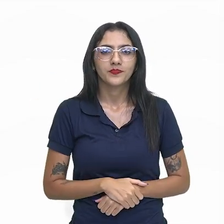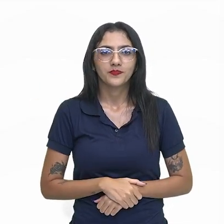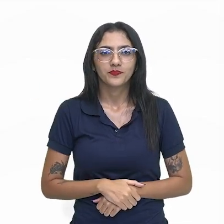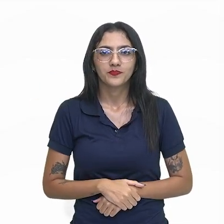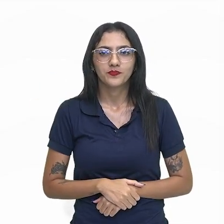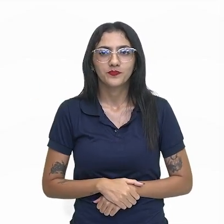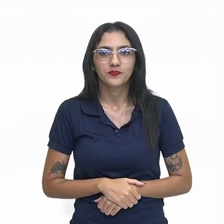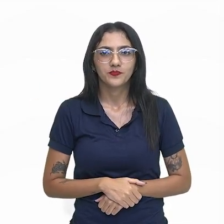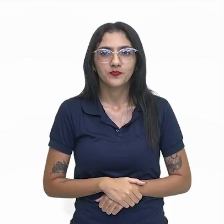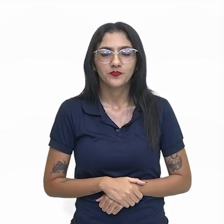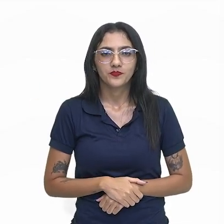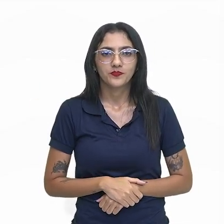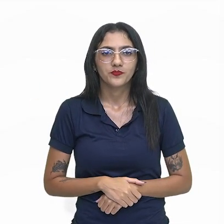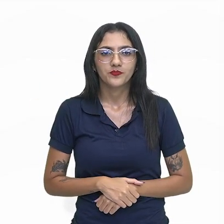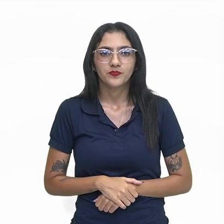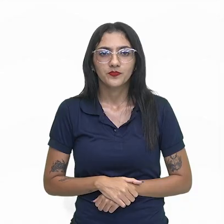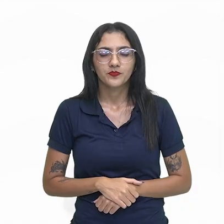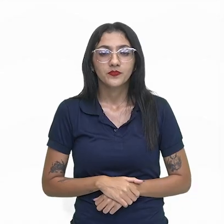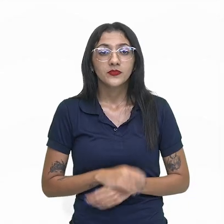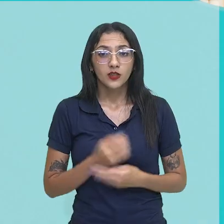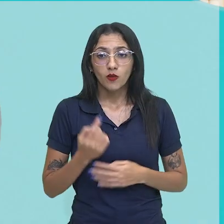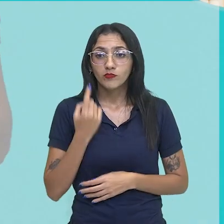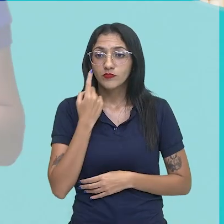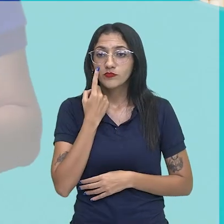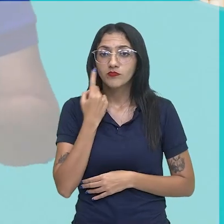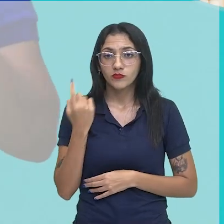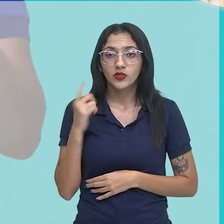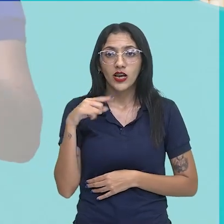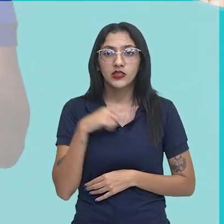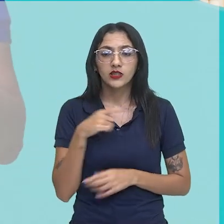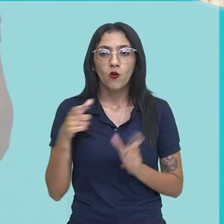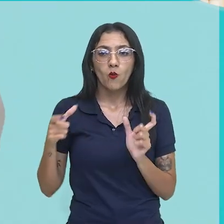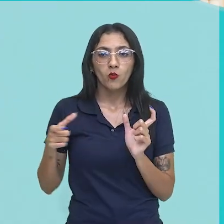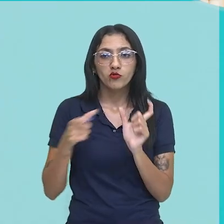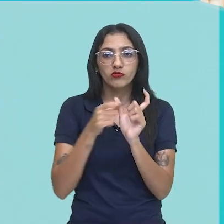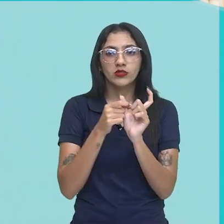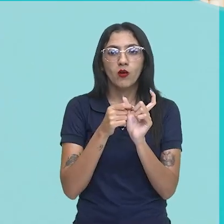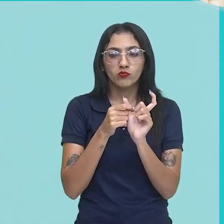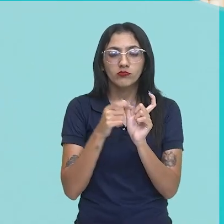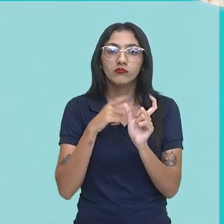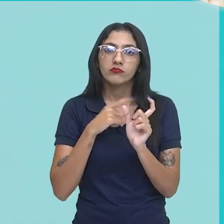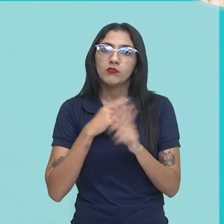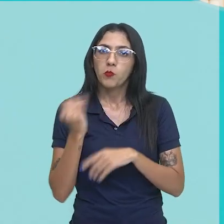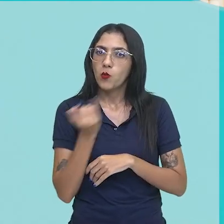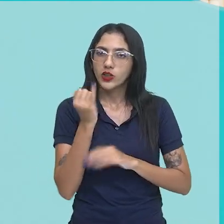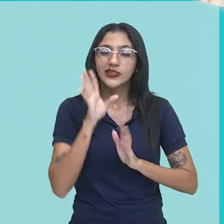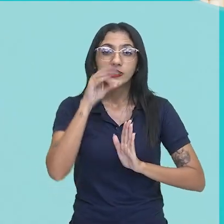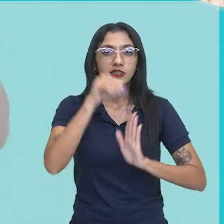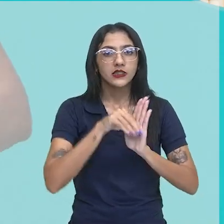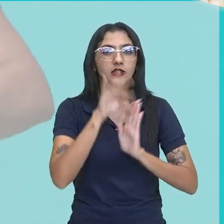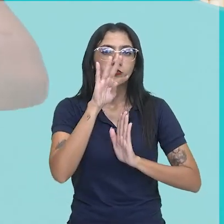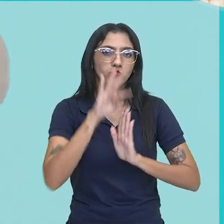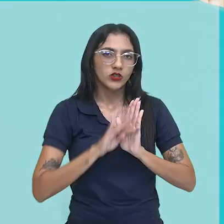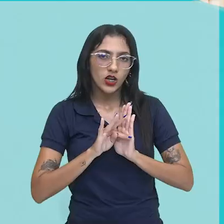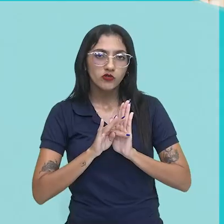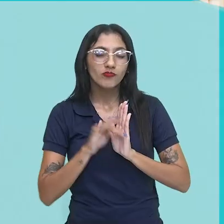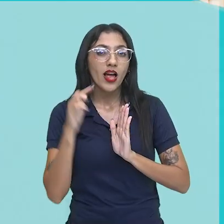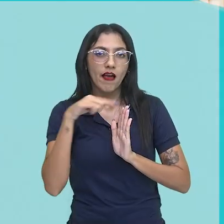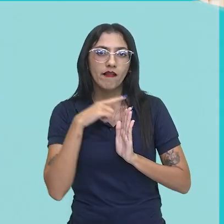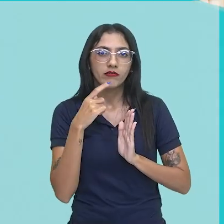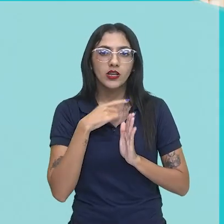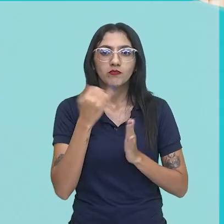Então, né, nós vimos essas conjunções que elas fazem diferença dentro do texto, porque elas trazem